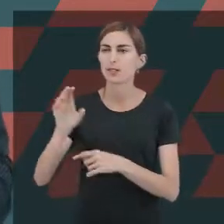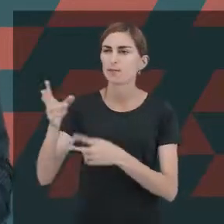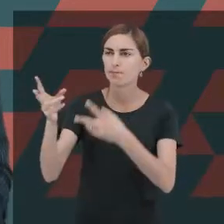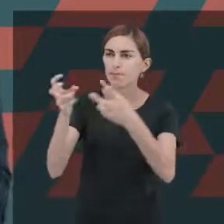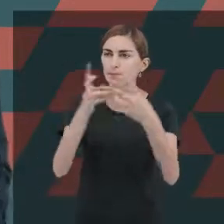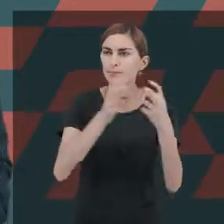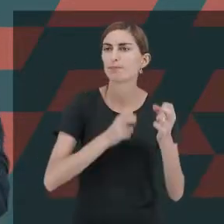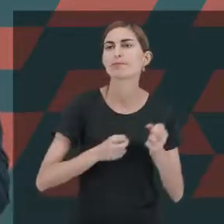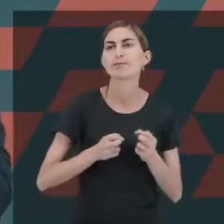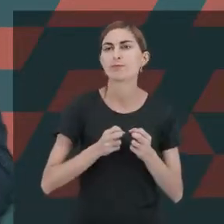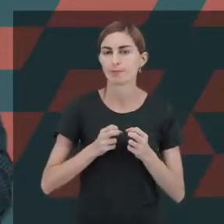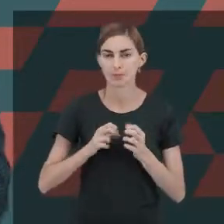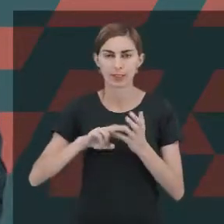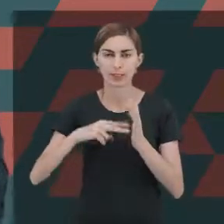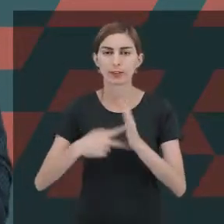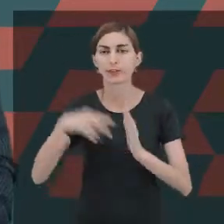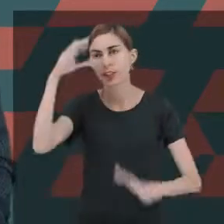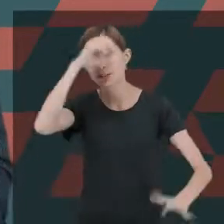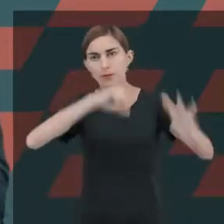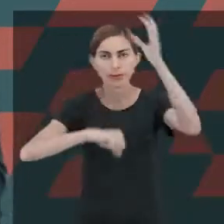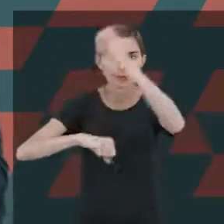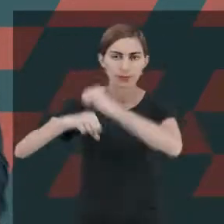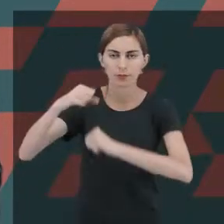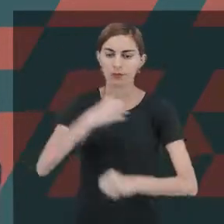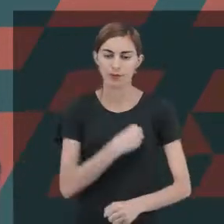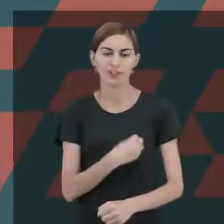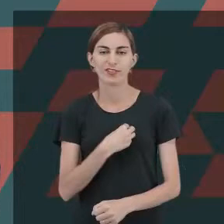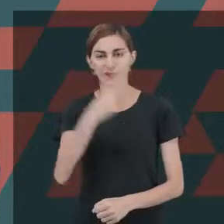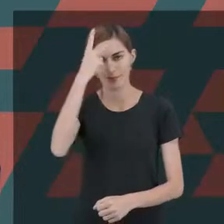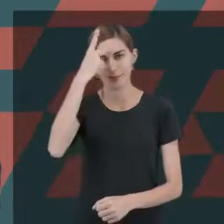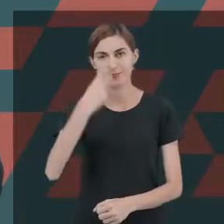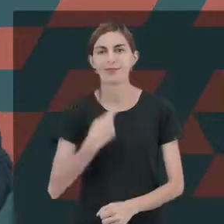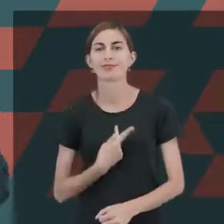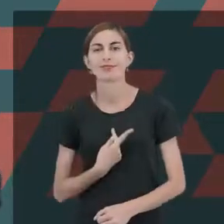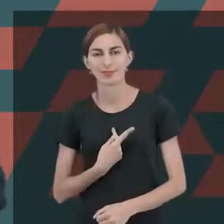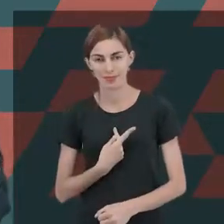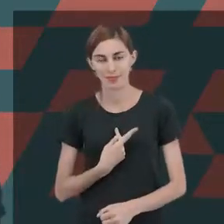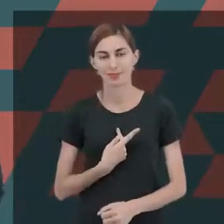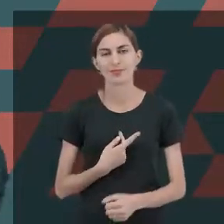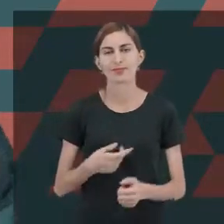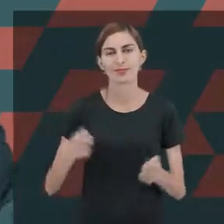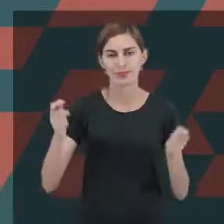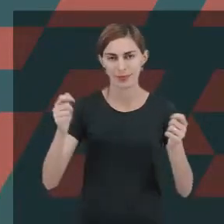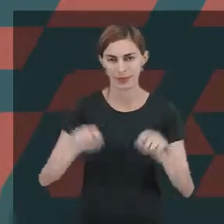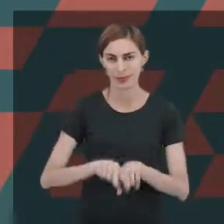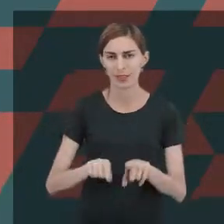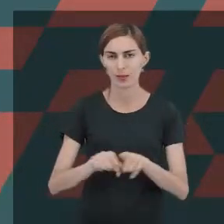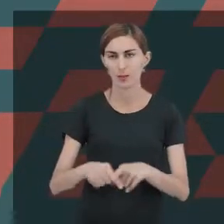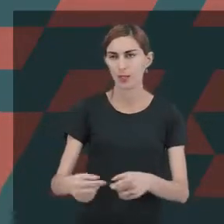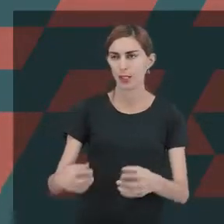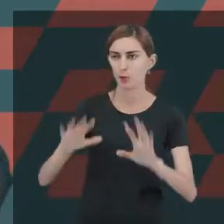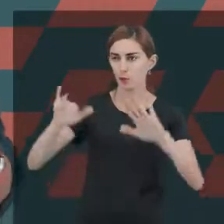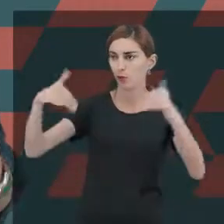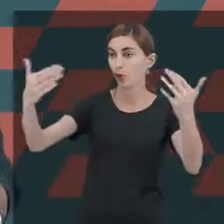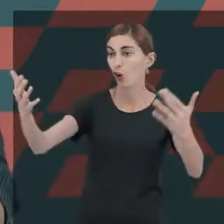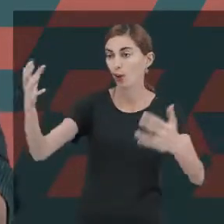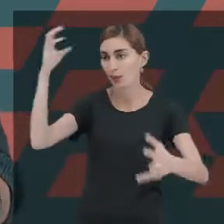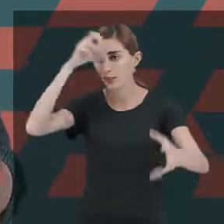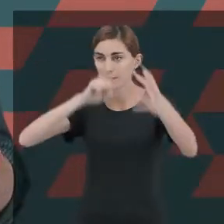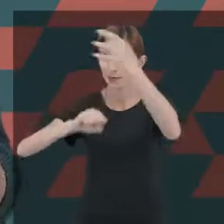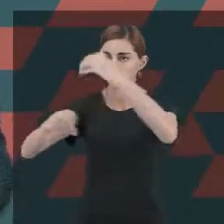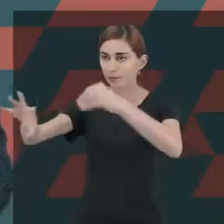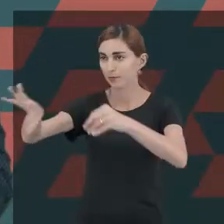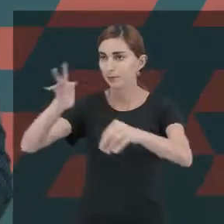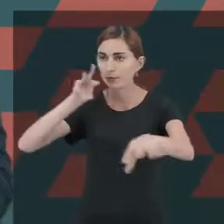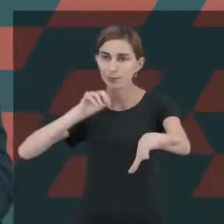sentido aos seus aprendizados e vivências pessoais. Ele recebe do meio externo,